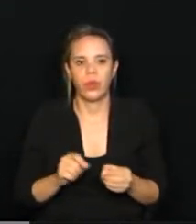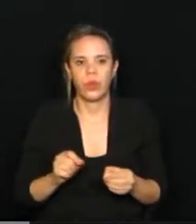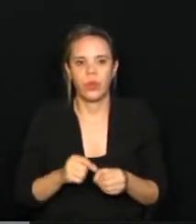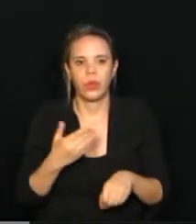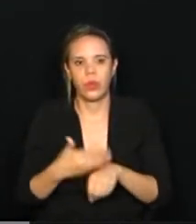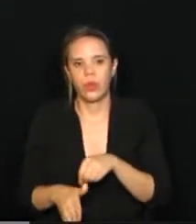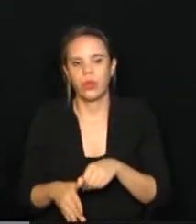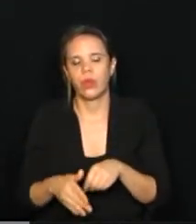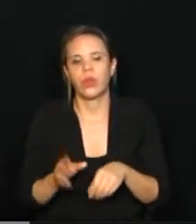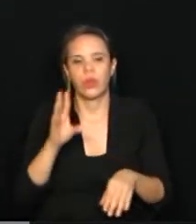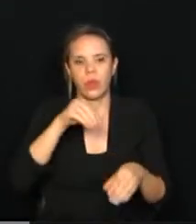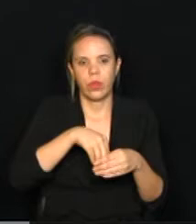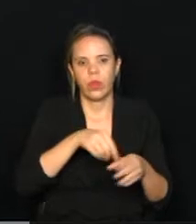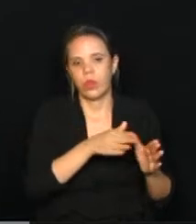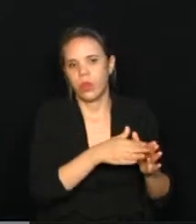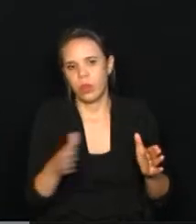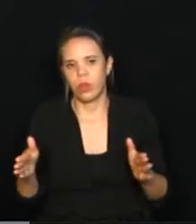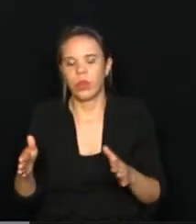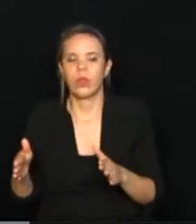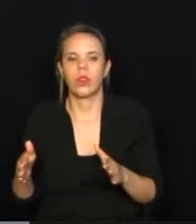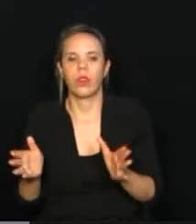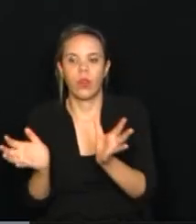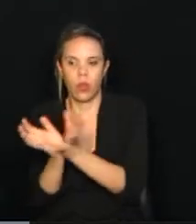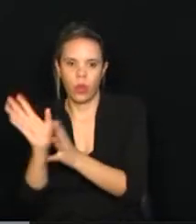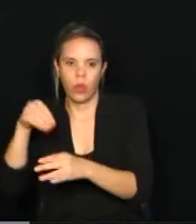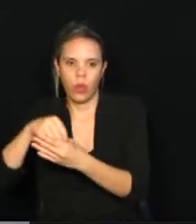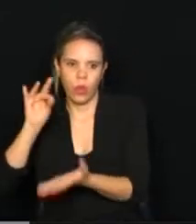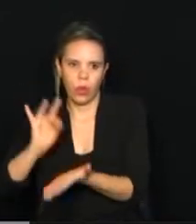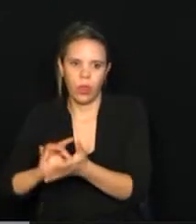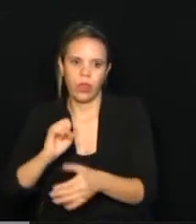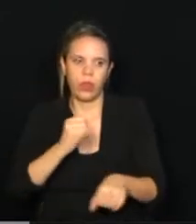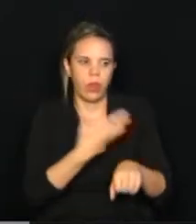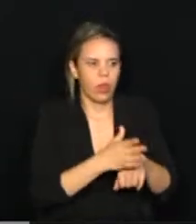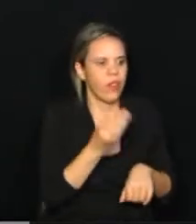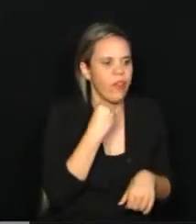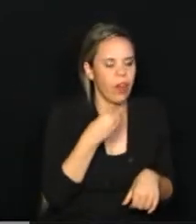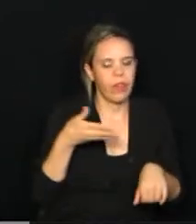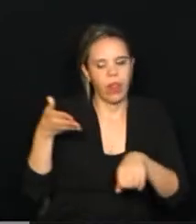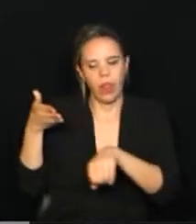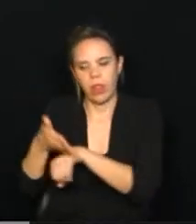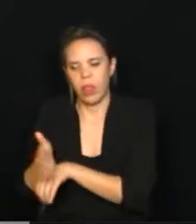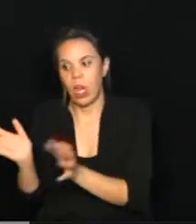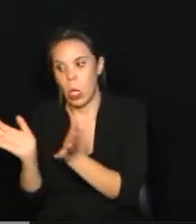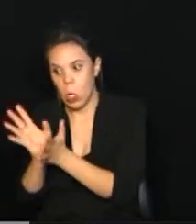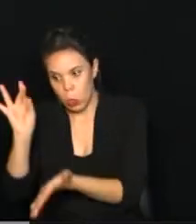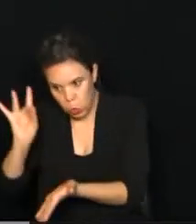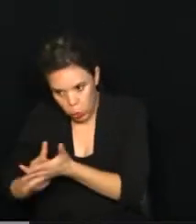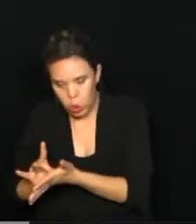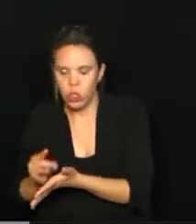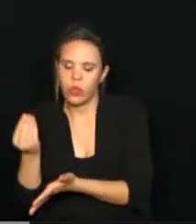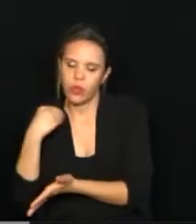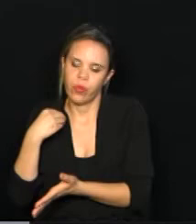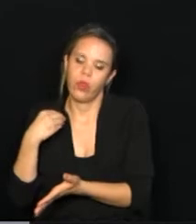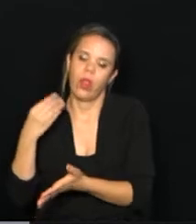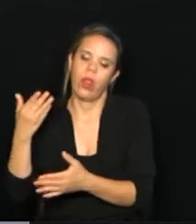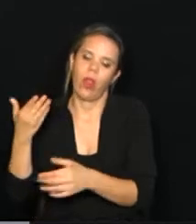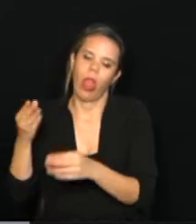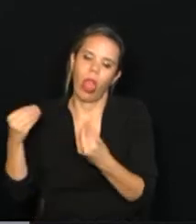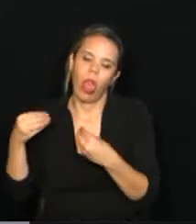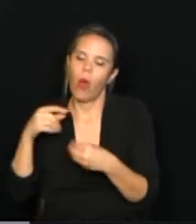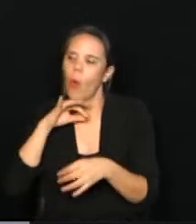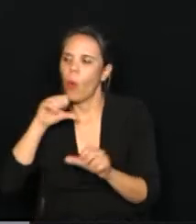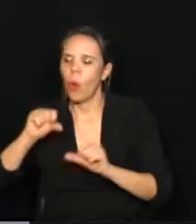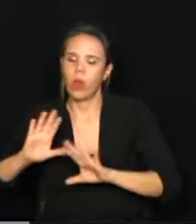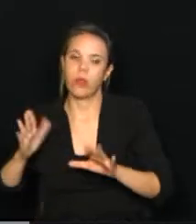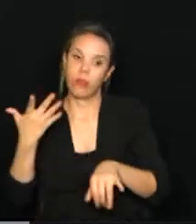em jogo. Então, se o treino é mole, se o treino é fraco, você vai entrar mole, você vai entrar fraca. Então, eu acho que o treino